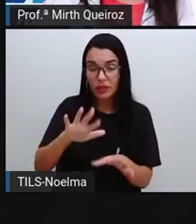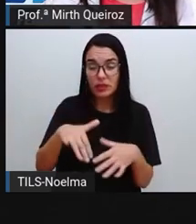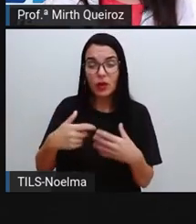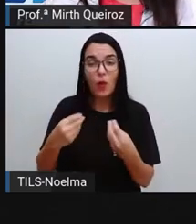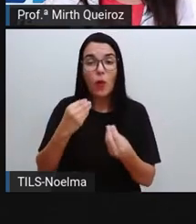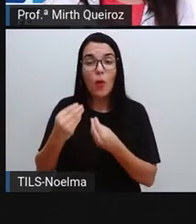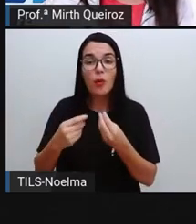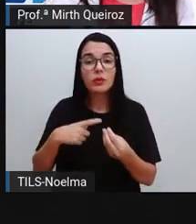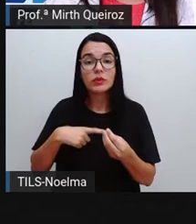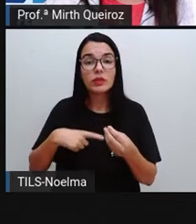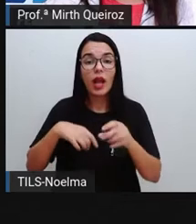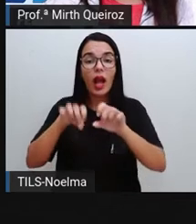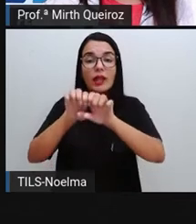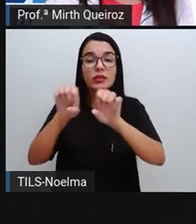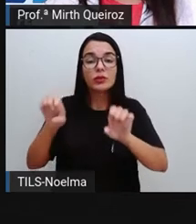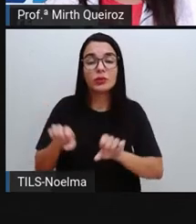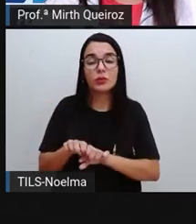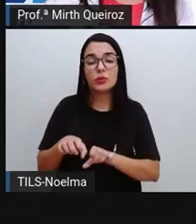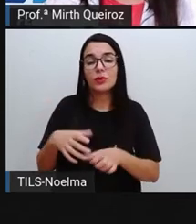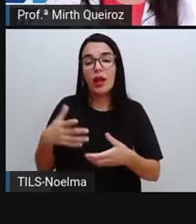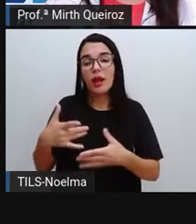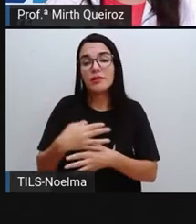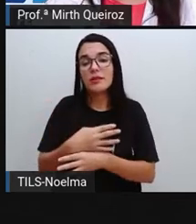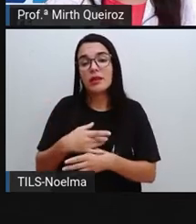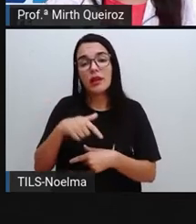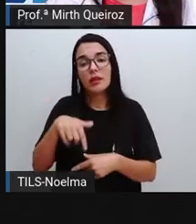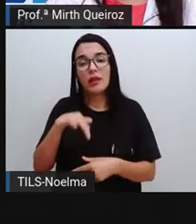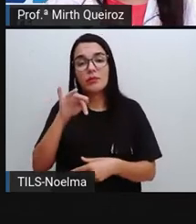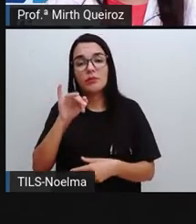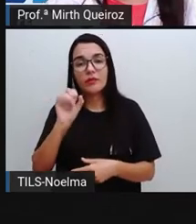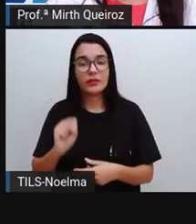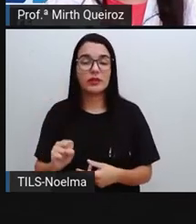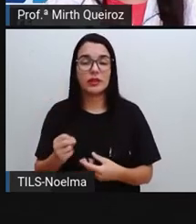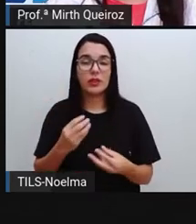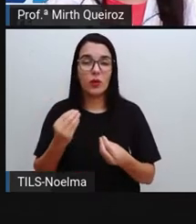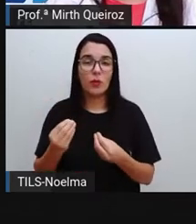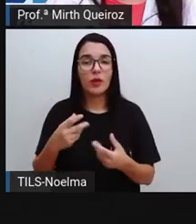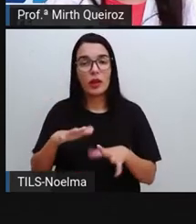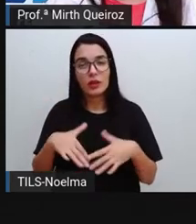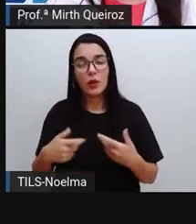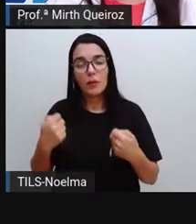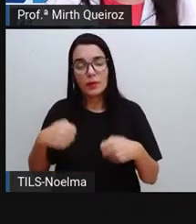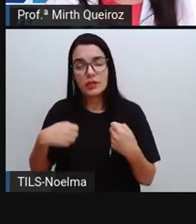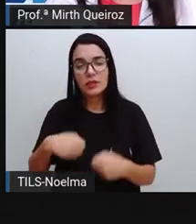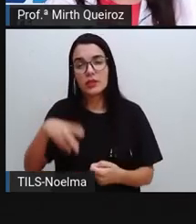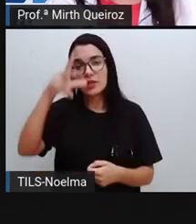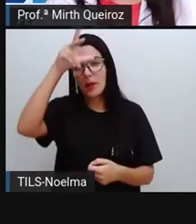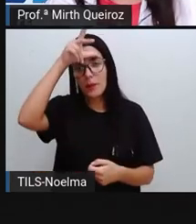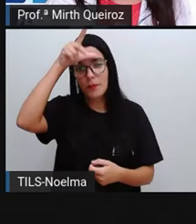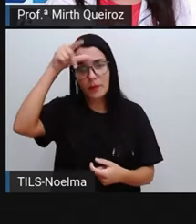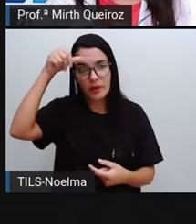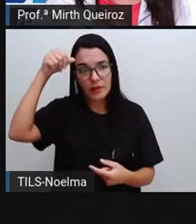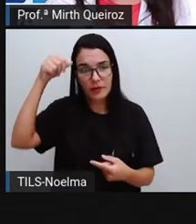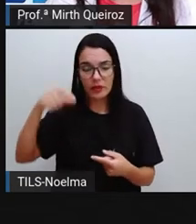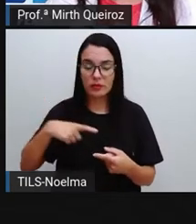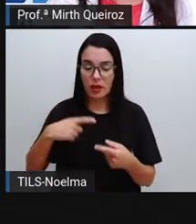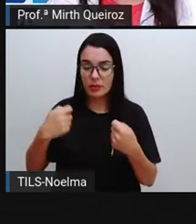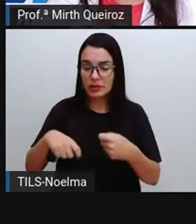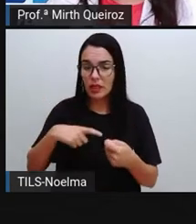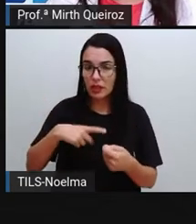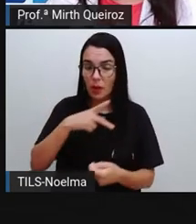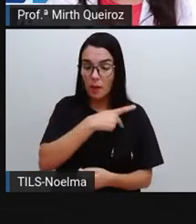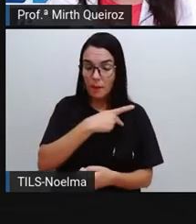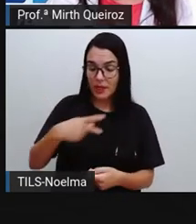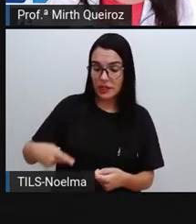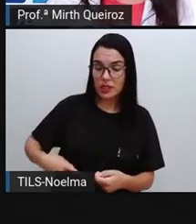no nosso município, né? Porque é muito difícil dele administrar tudo isso. Então, nós temos um presidente, né, que administra